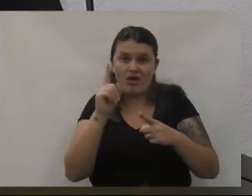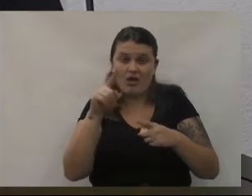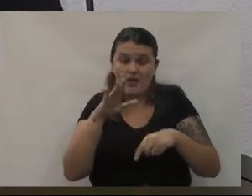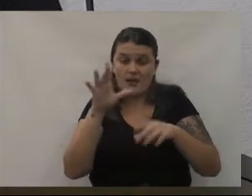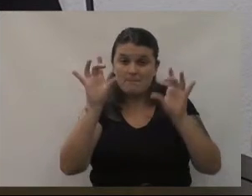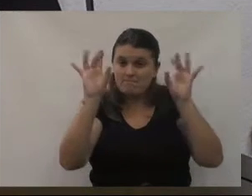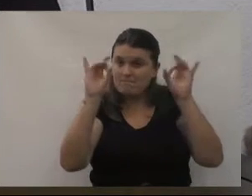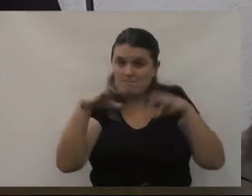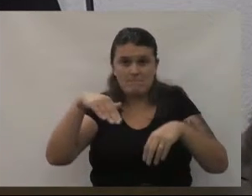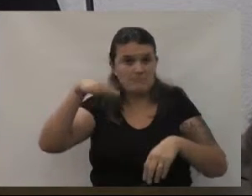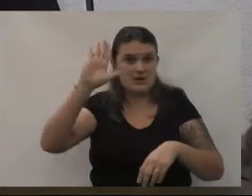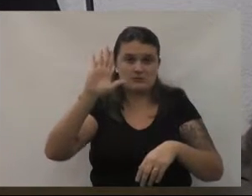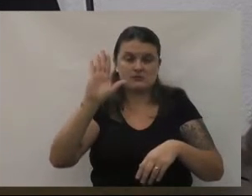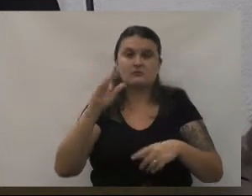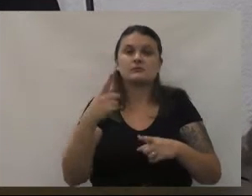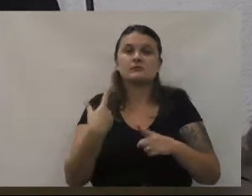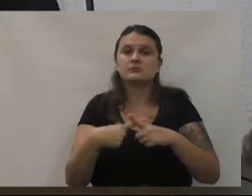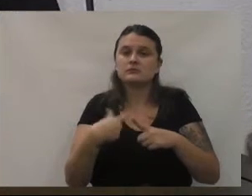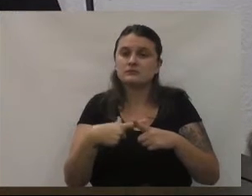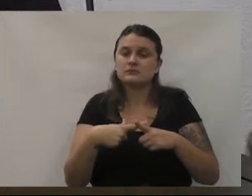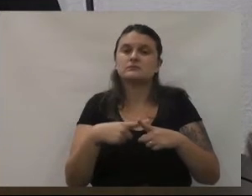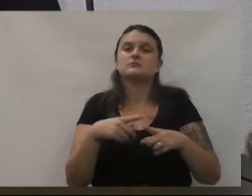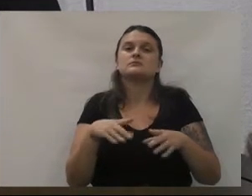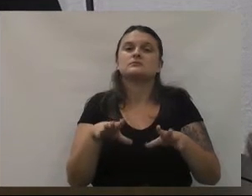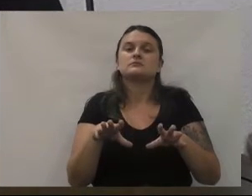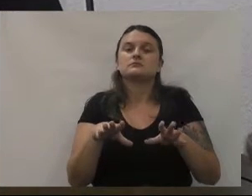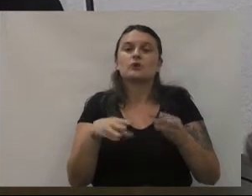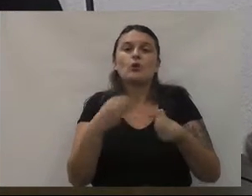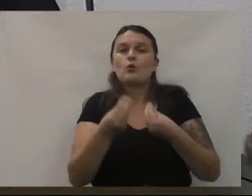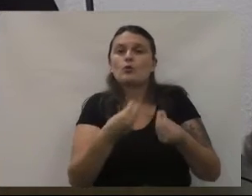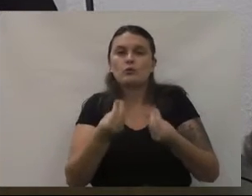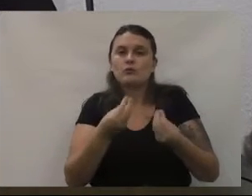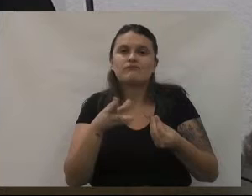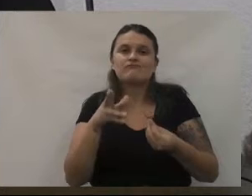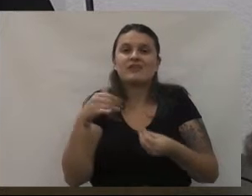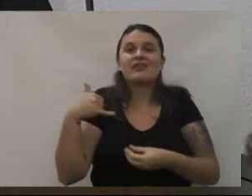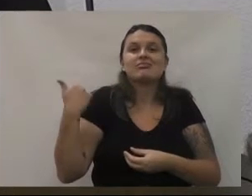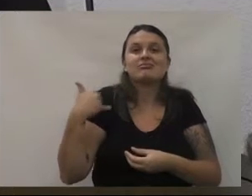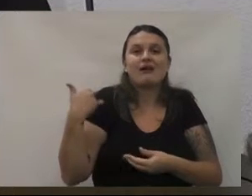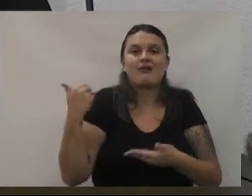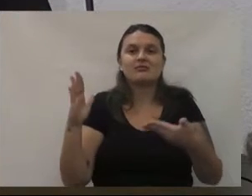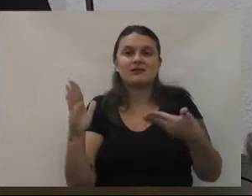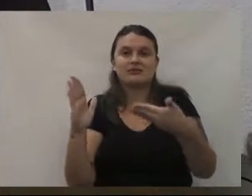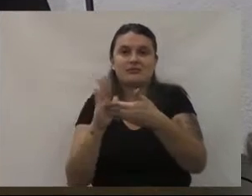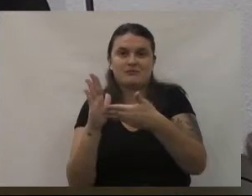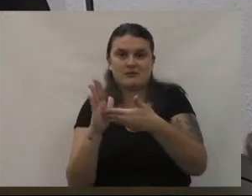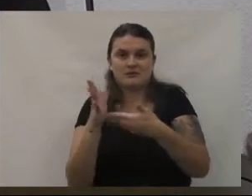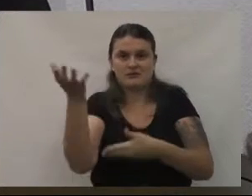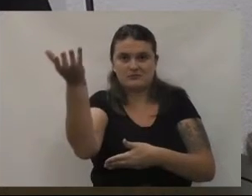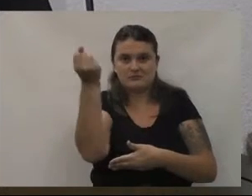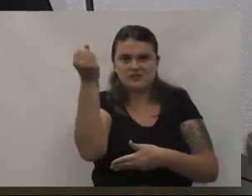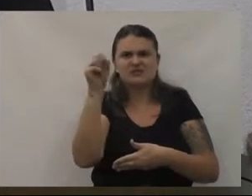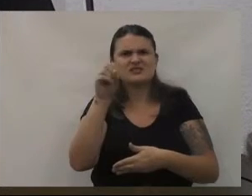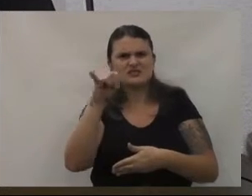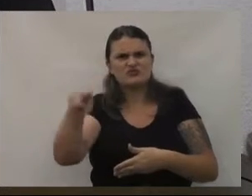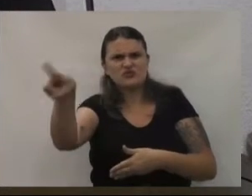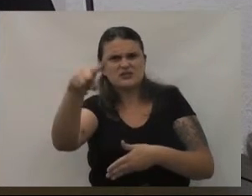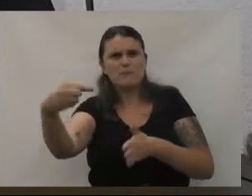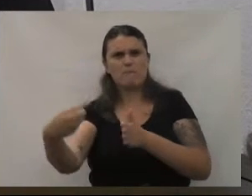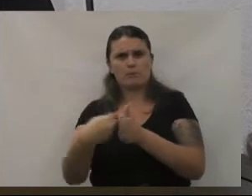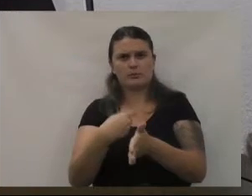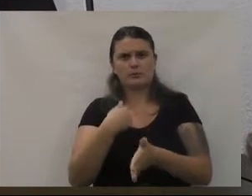proposta, e a proposição de uma idade mínima. Se vocês me perguntarem,